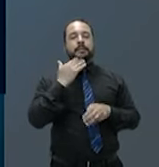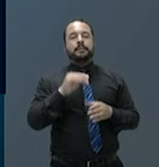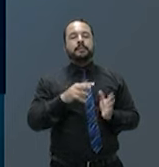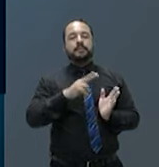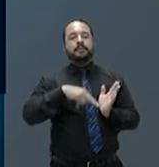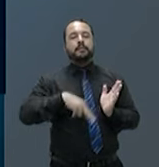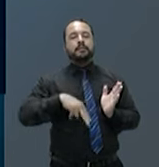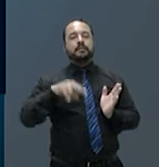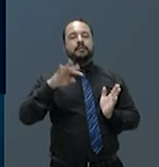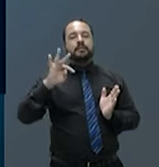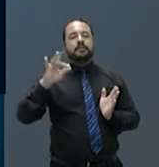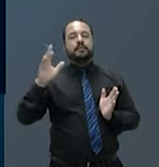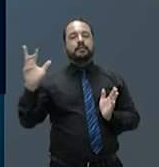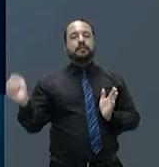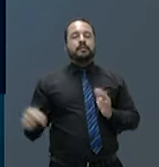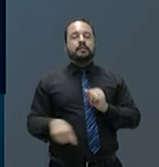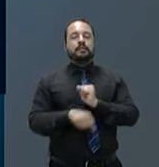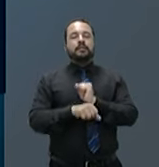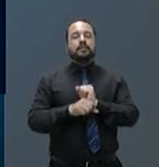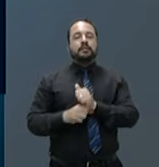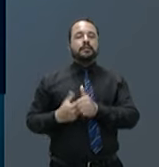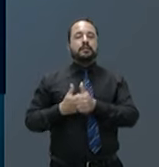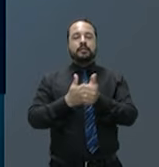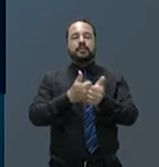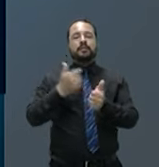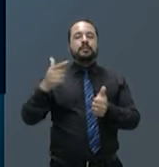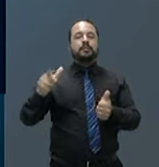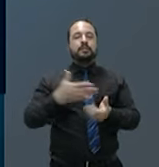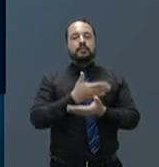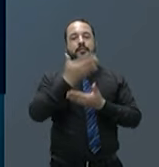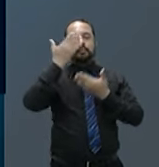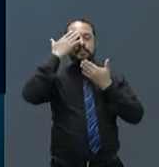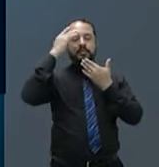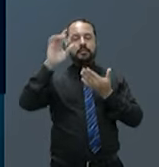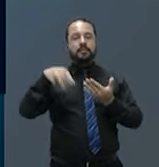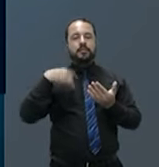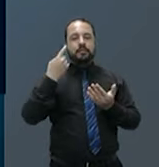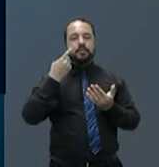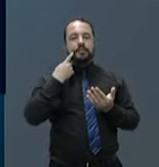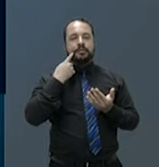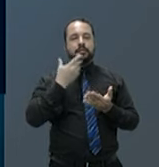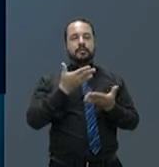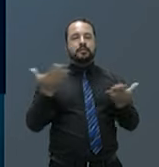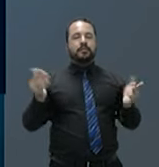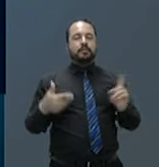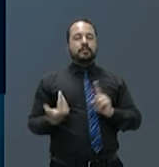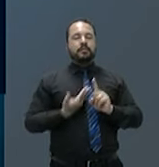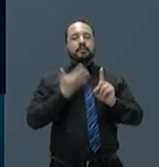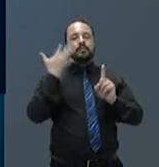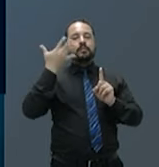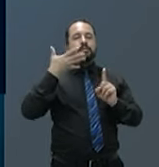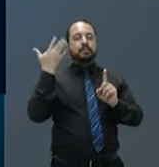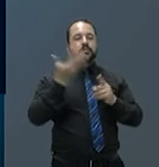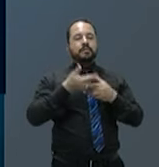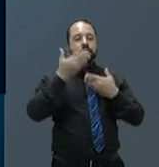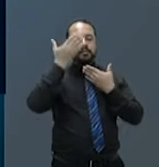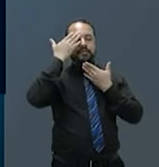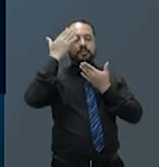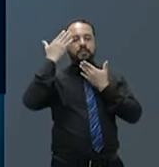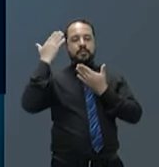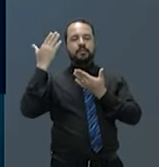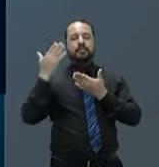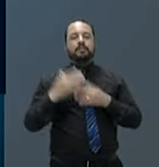e aguarda os demais. Muito obrigada aos advogados pelas suas sustentações orais. Obrigado, excelência. Uma boa